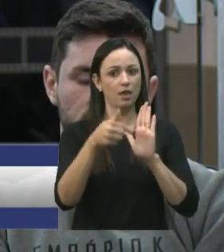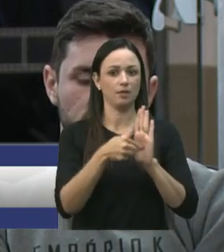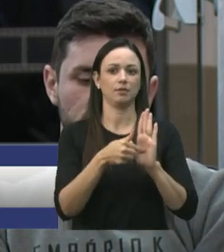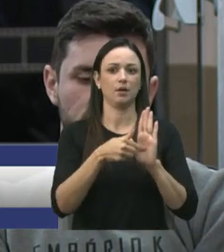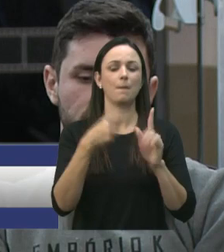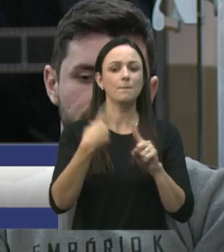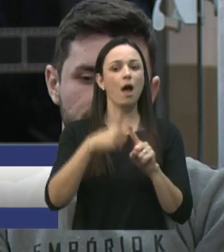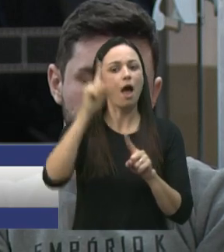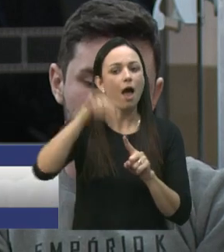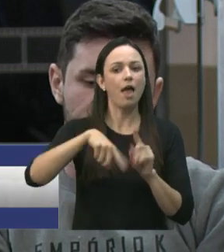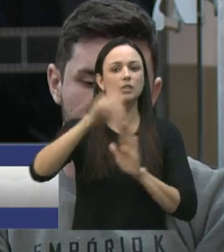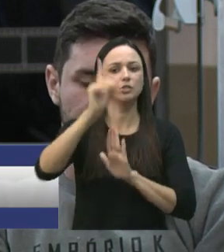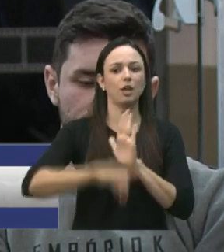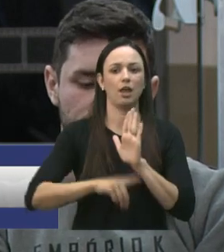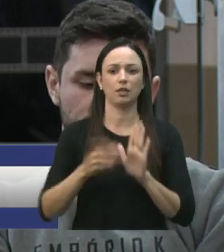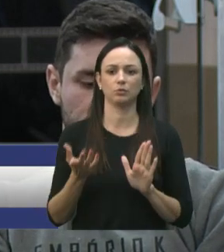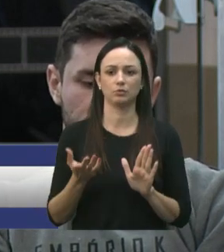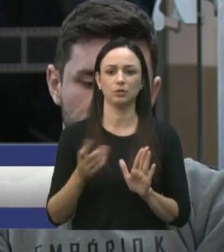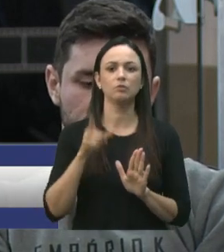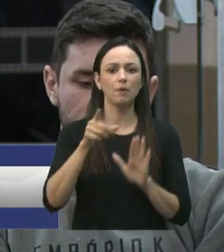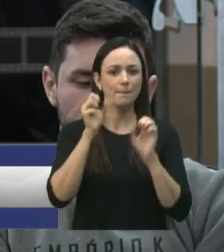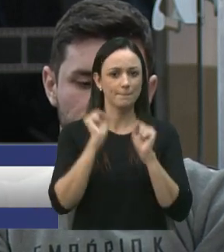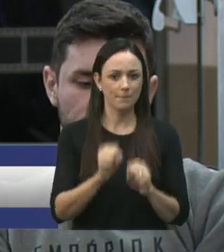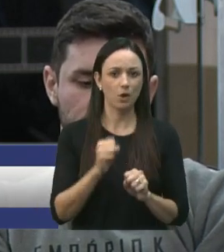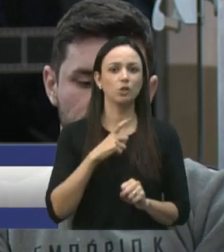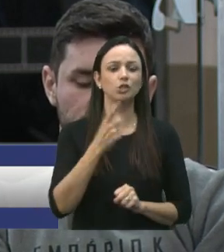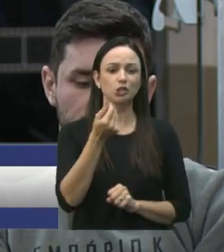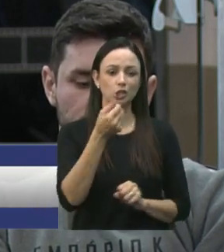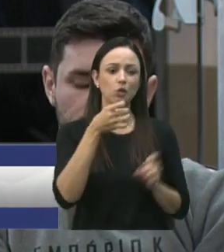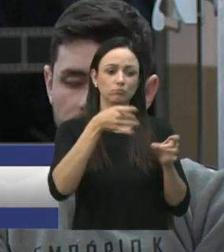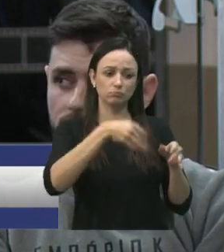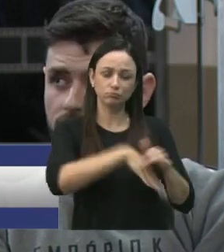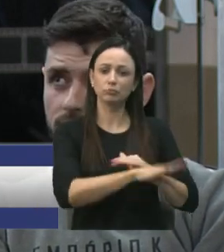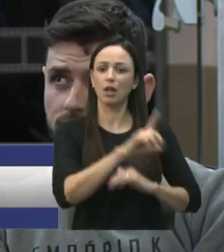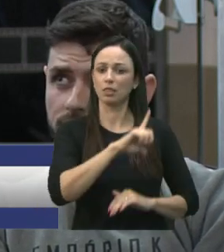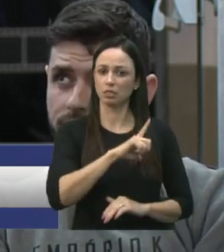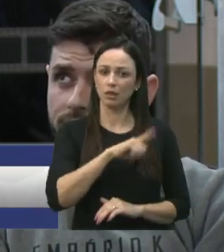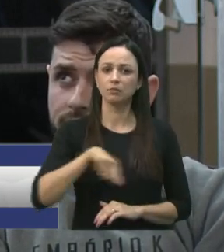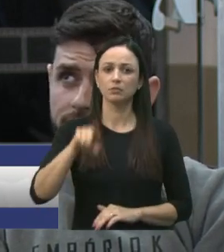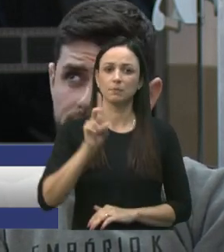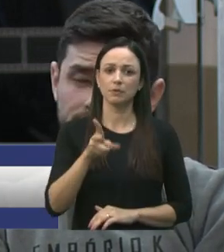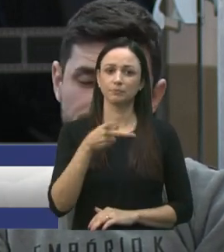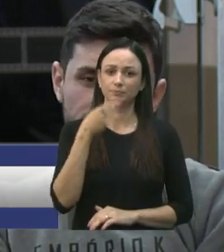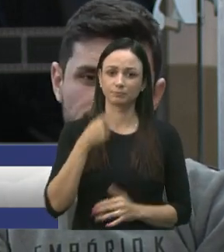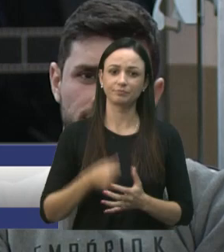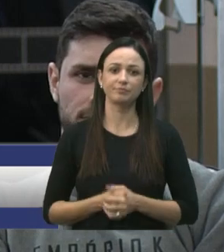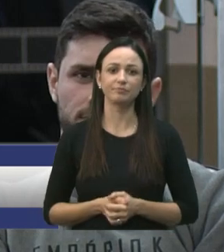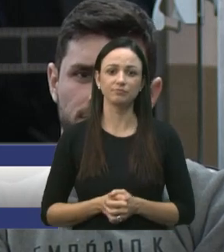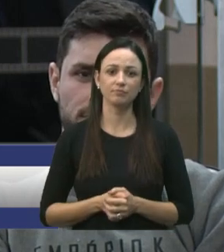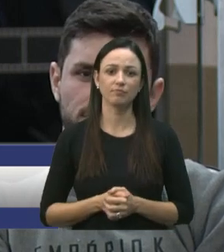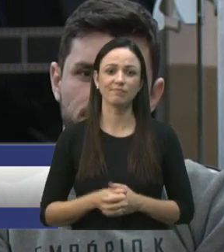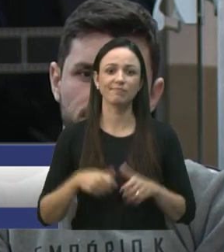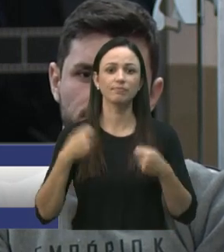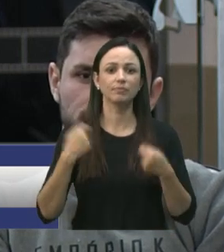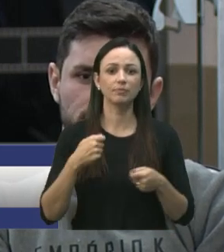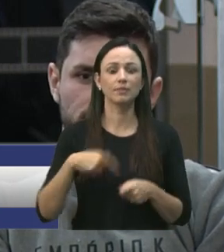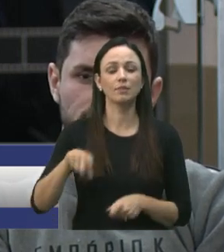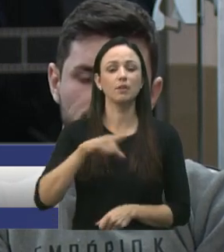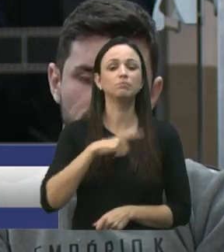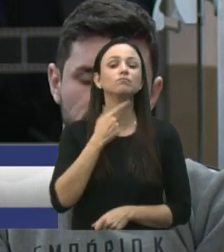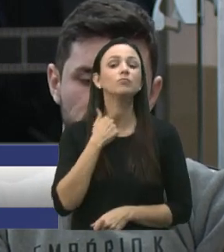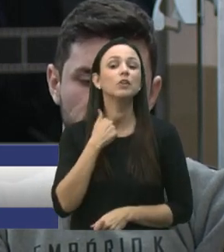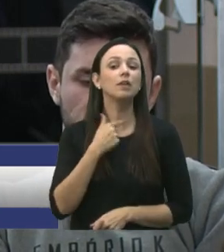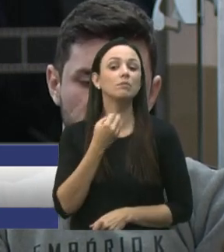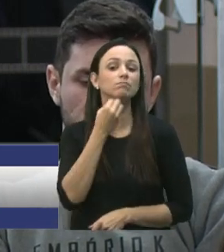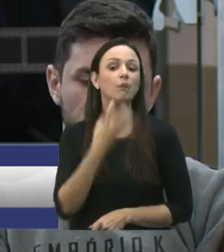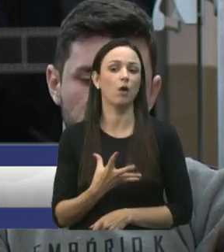direito, assim, vocês podem sim fazer isso, dinheiro em caixa tem, como vocês mesmos estão falando, só que precisa sim dessa boa vontade e